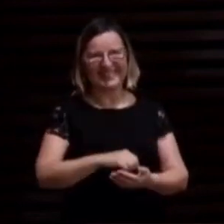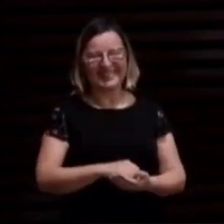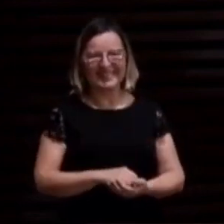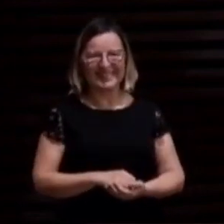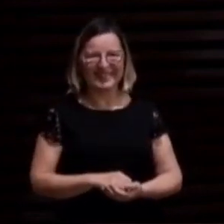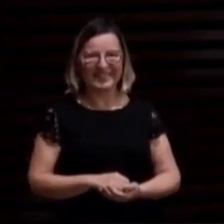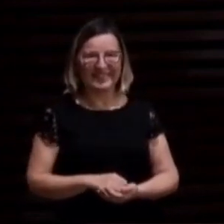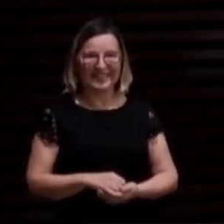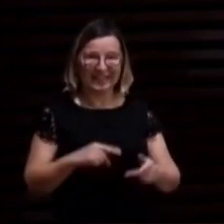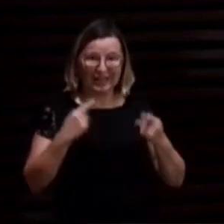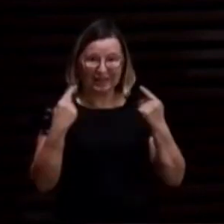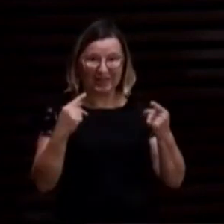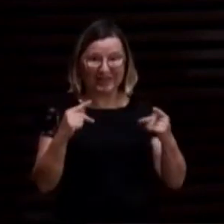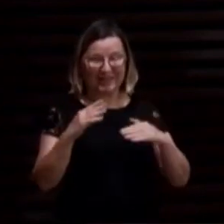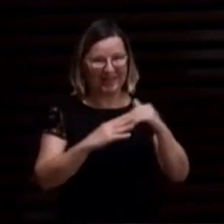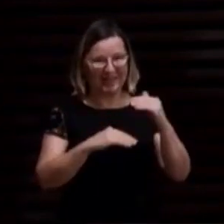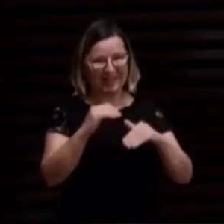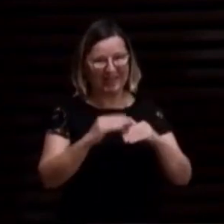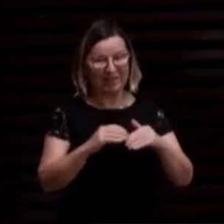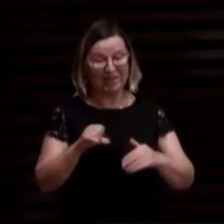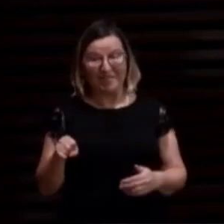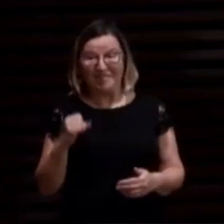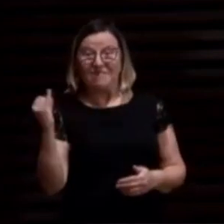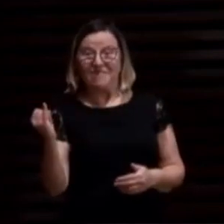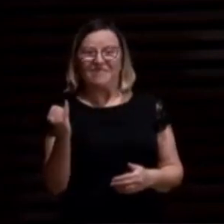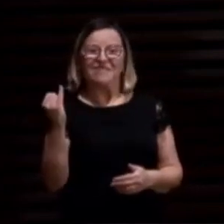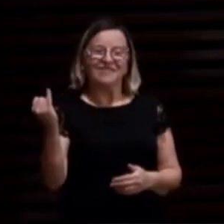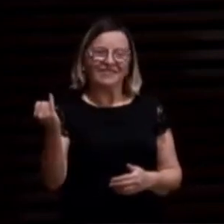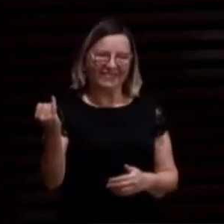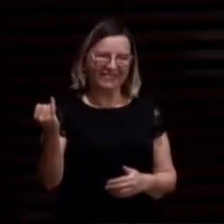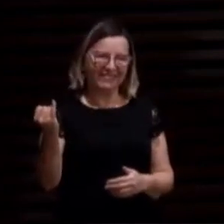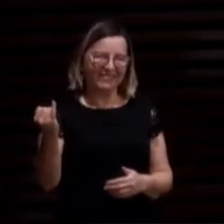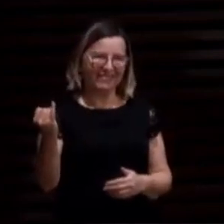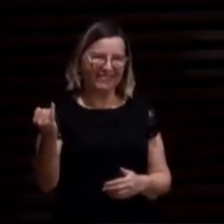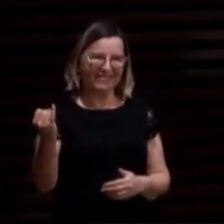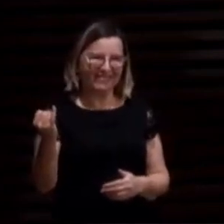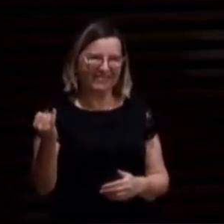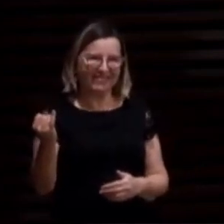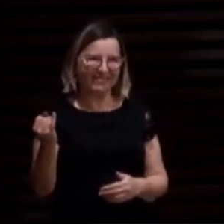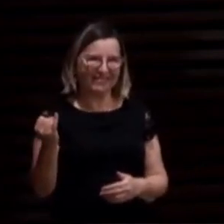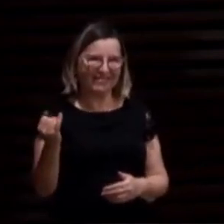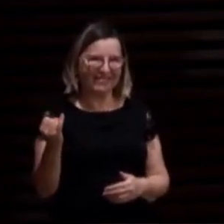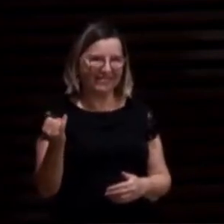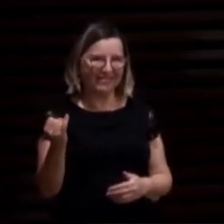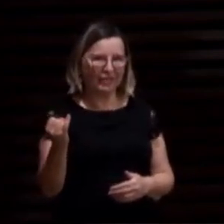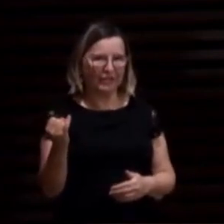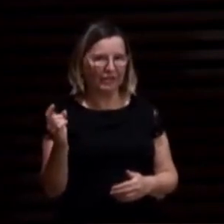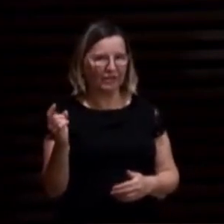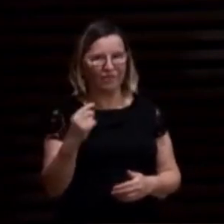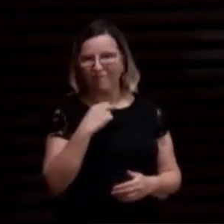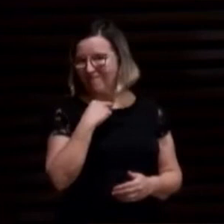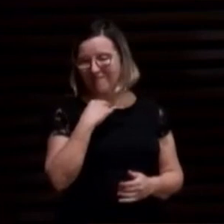E a pregação é uma obra extremamente importante para que se brinque com ela ou